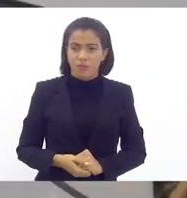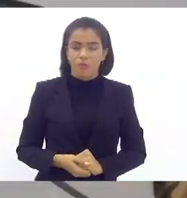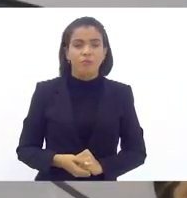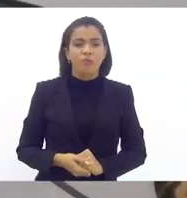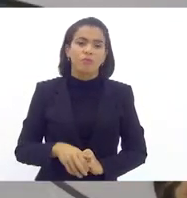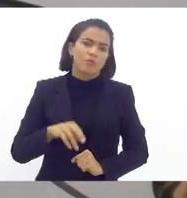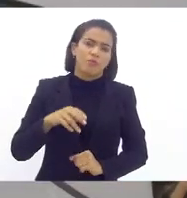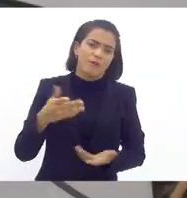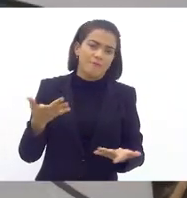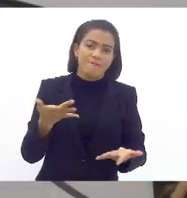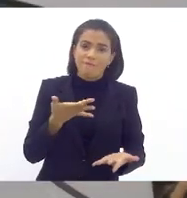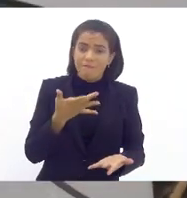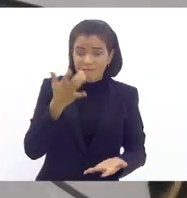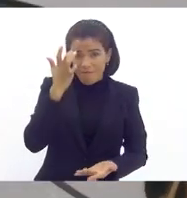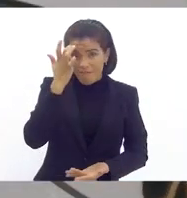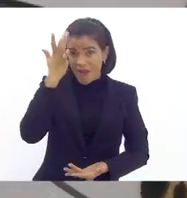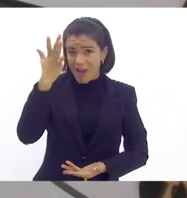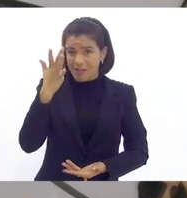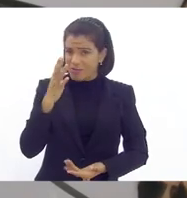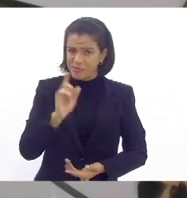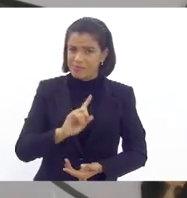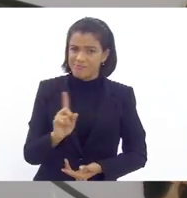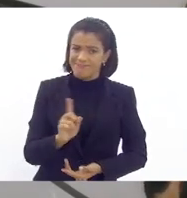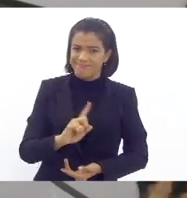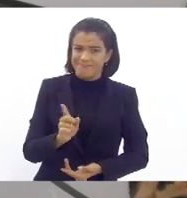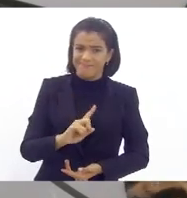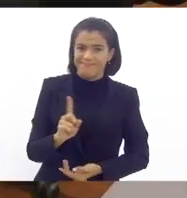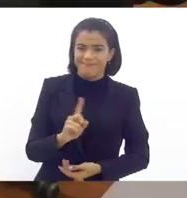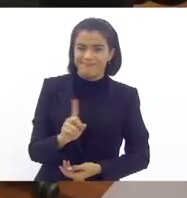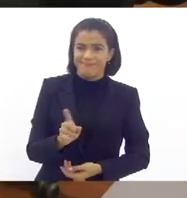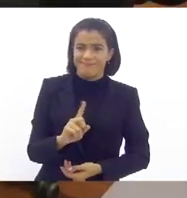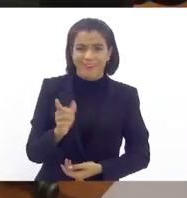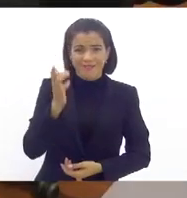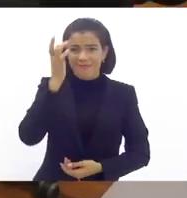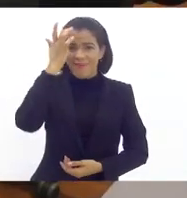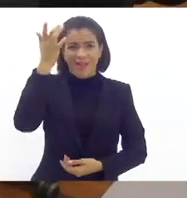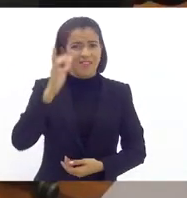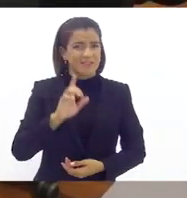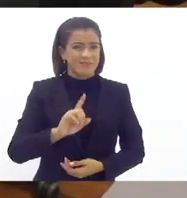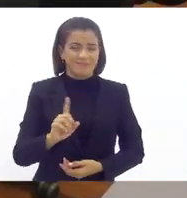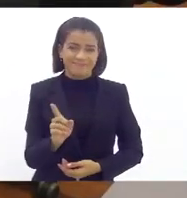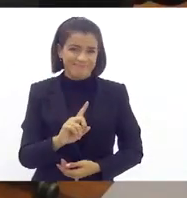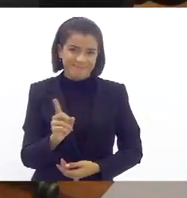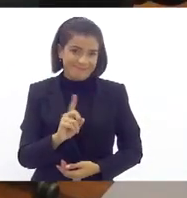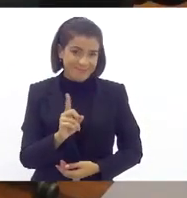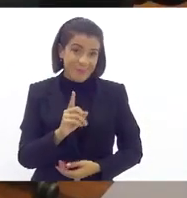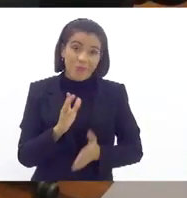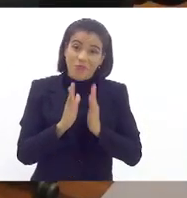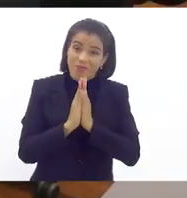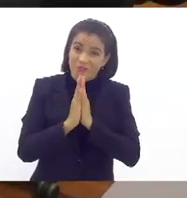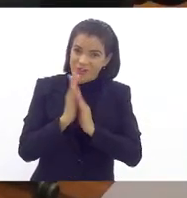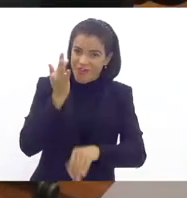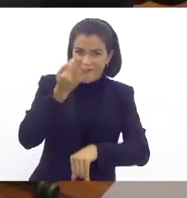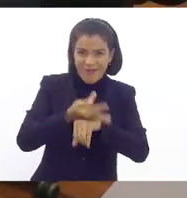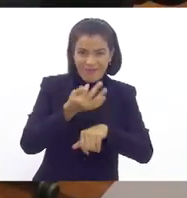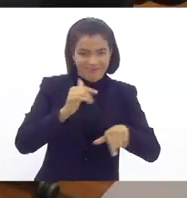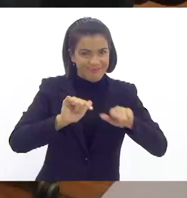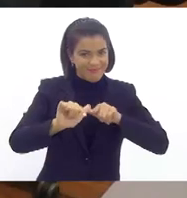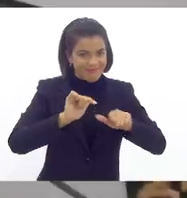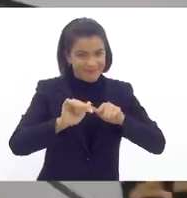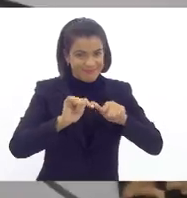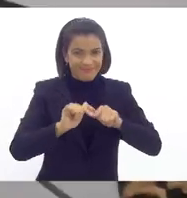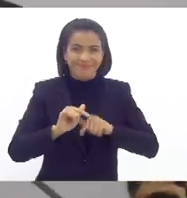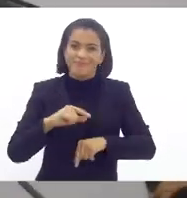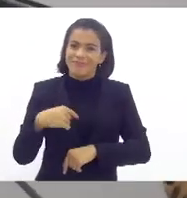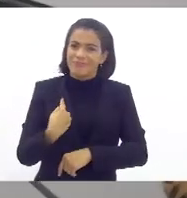não é fácil... Não vamos morrer de tédio. Não falta trabalho. Não falta trabalho. E é importante dizer o seguinte,